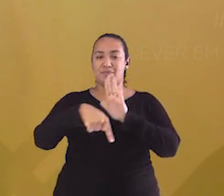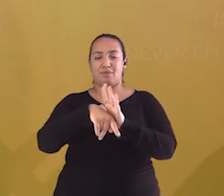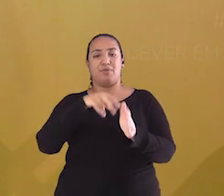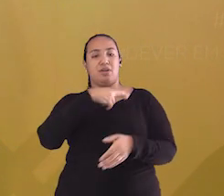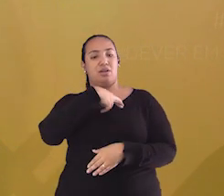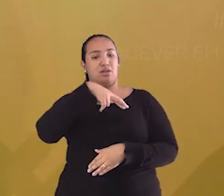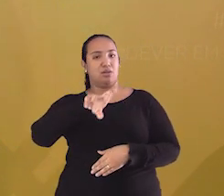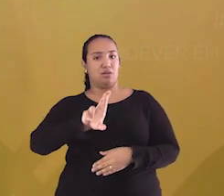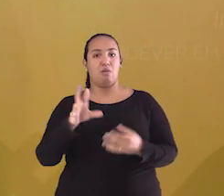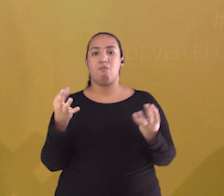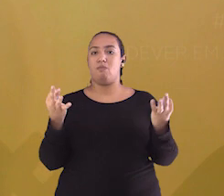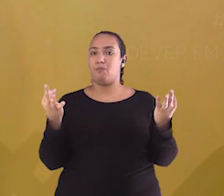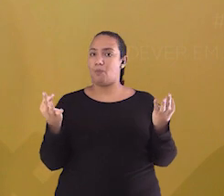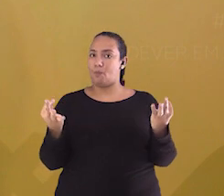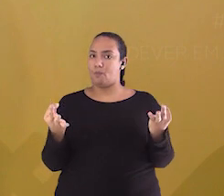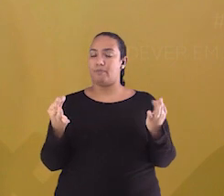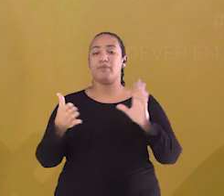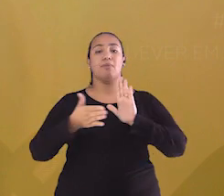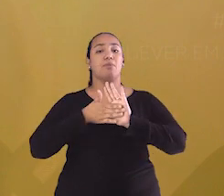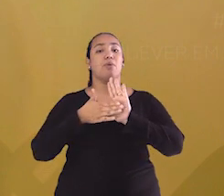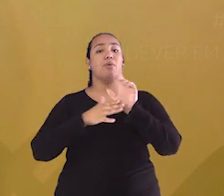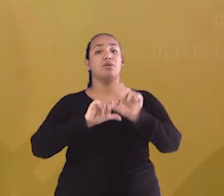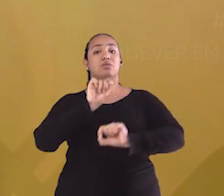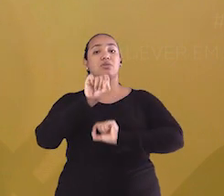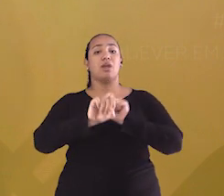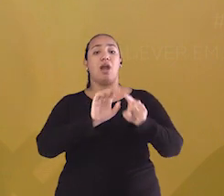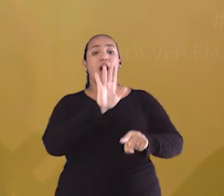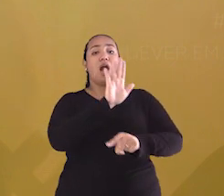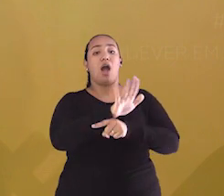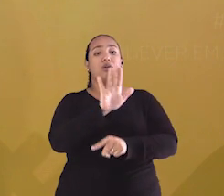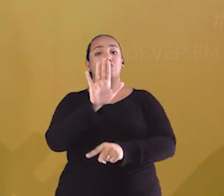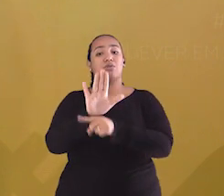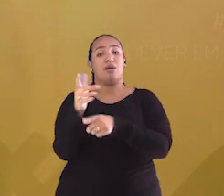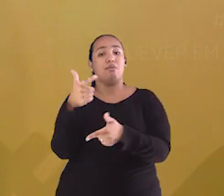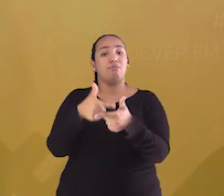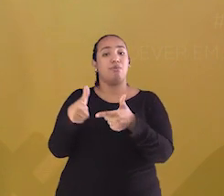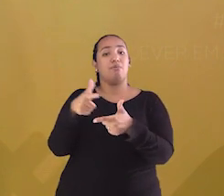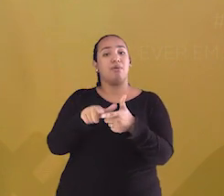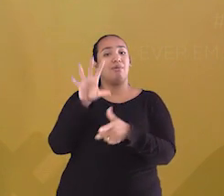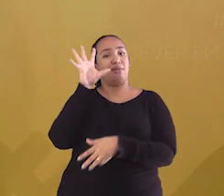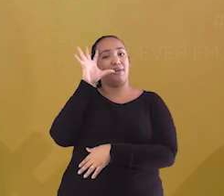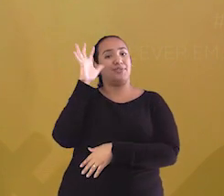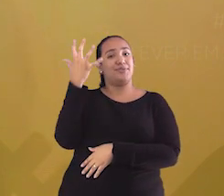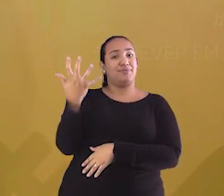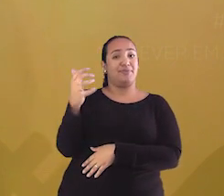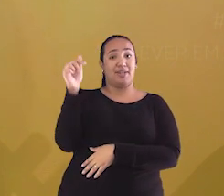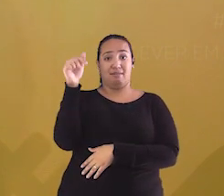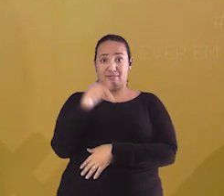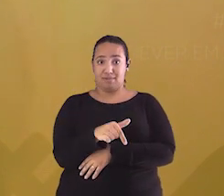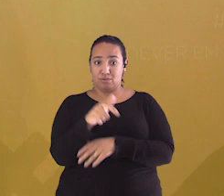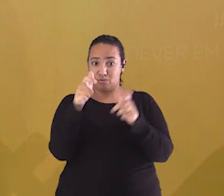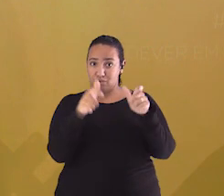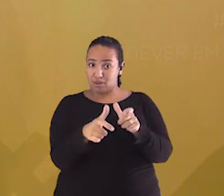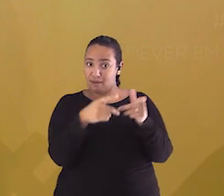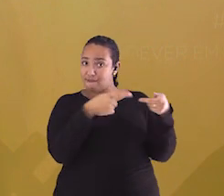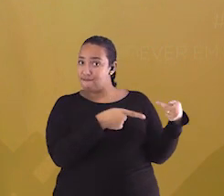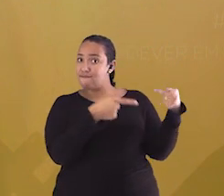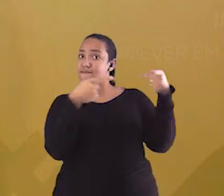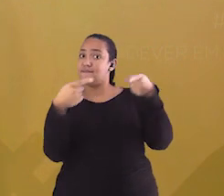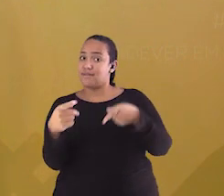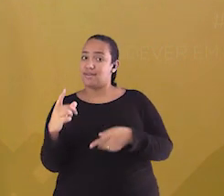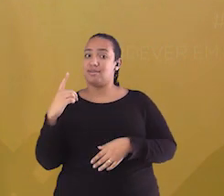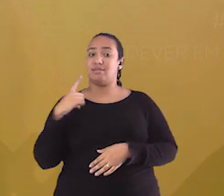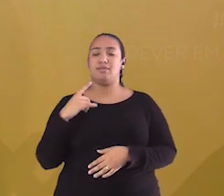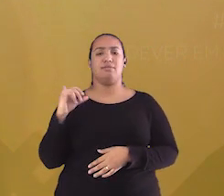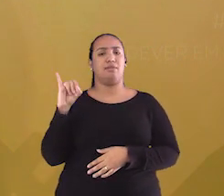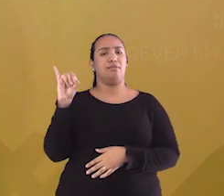religião budista, com o propósito de ajudar a solucionar problemas locais. O mosteiro costuma ser muito visitado. É um local